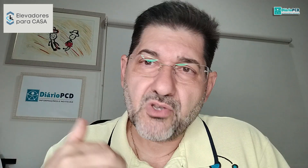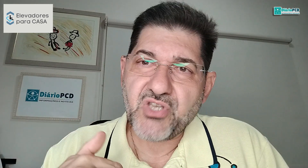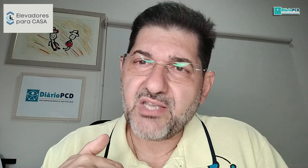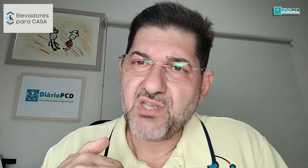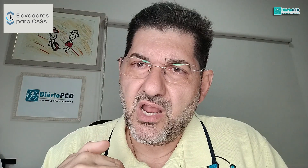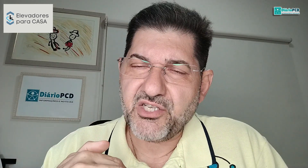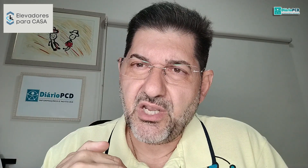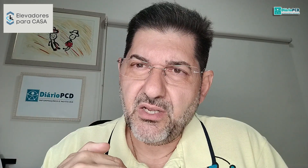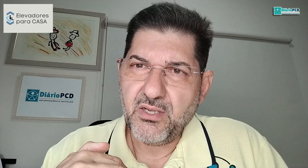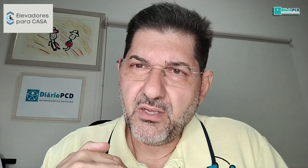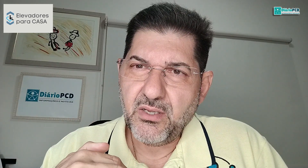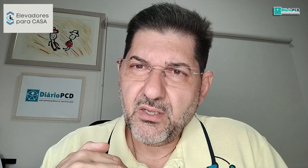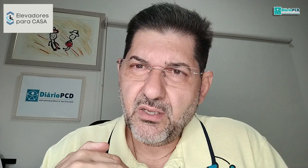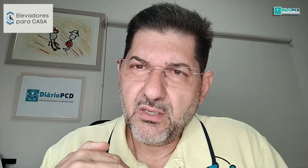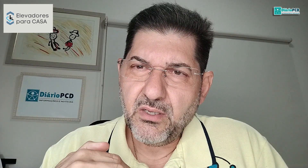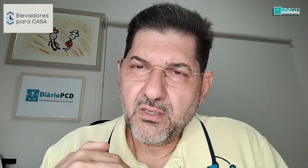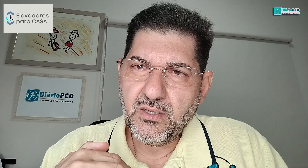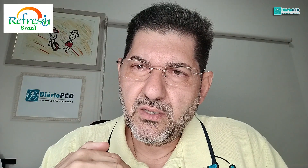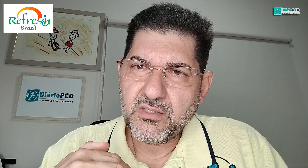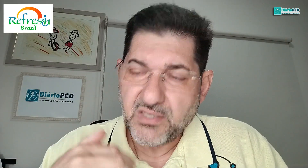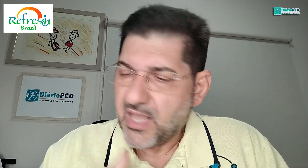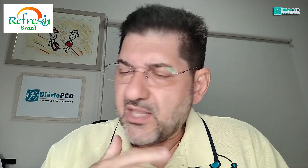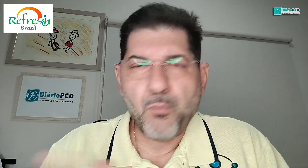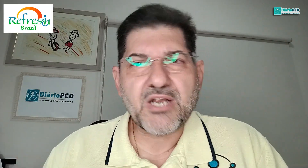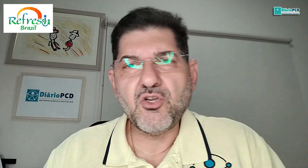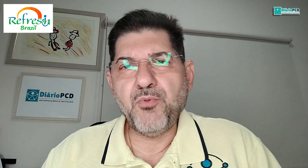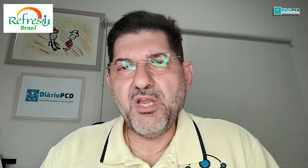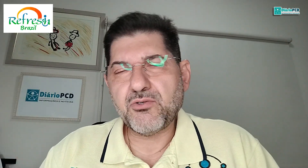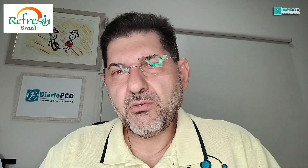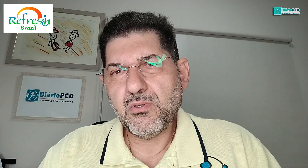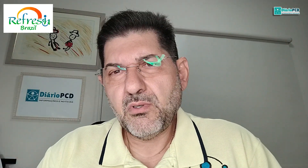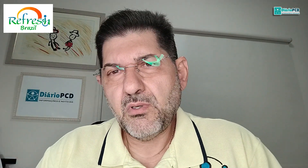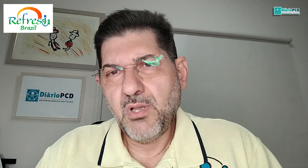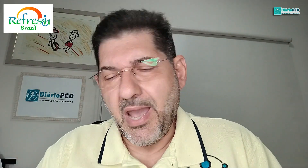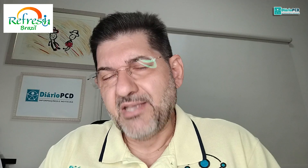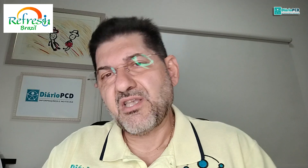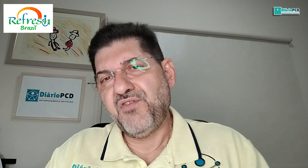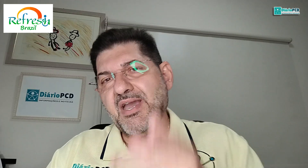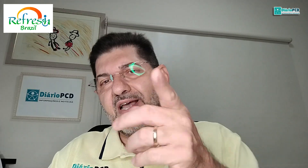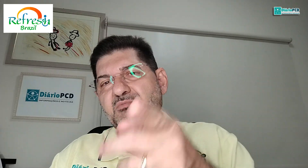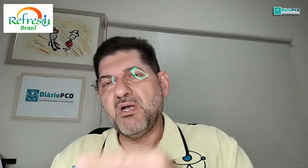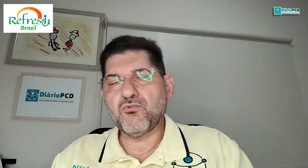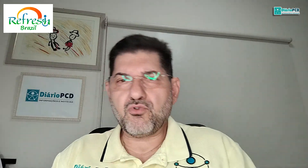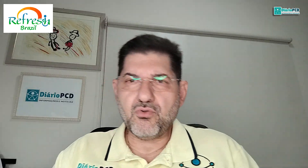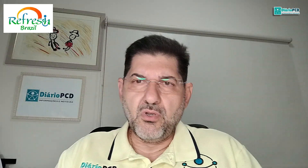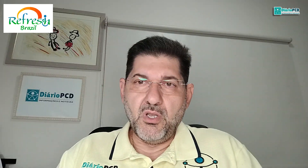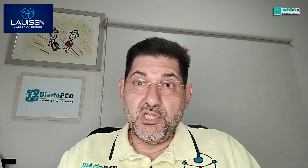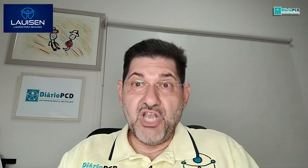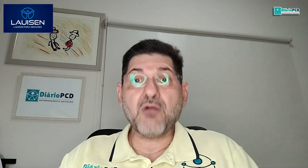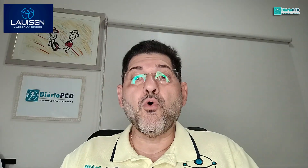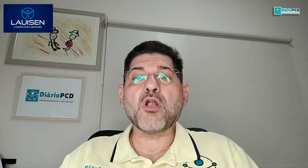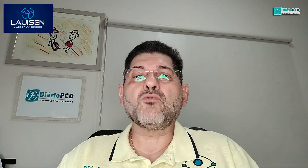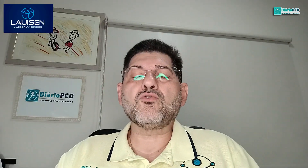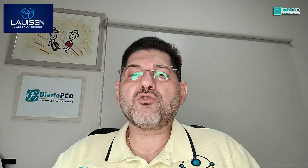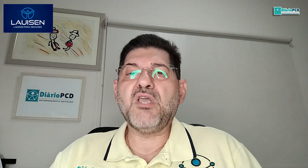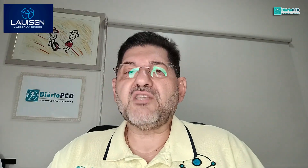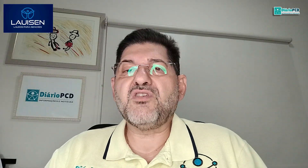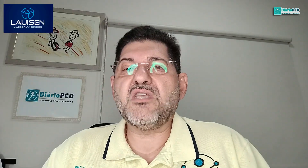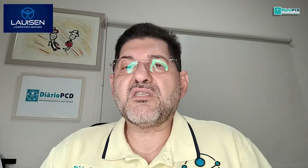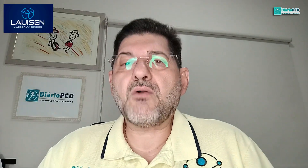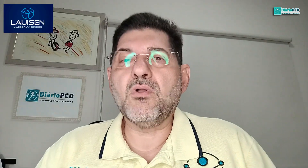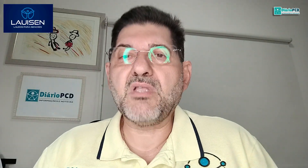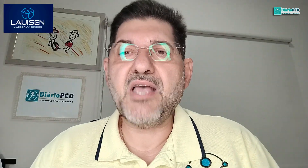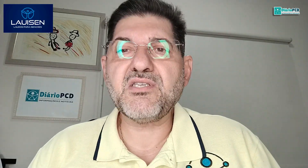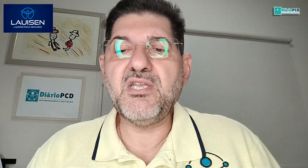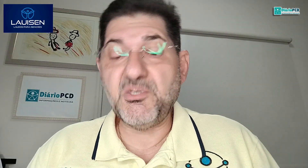político, você não consegue se eleger. Você tem que ter um partido político. E aí você fica nas mãos de acordos que